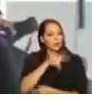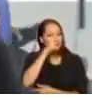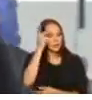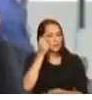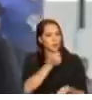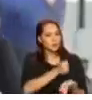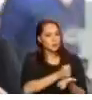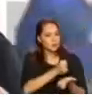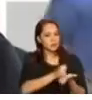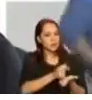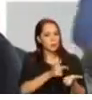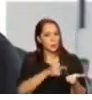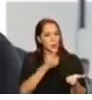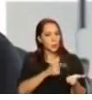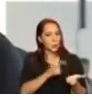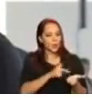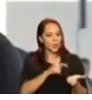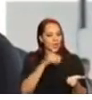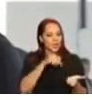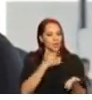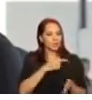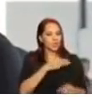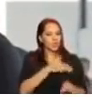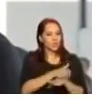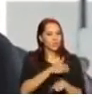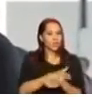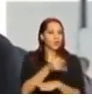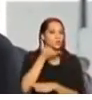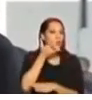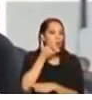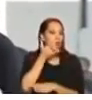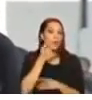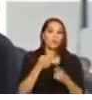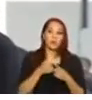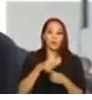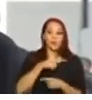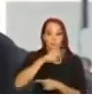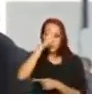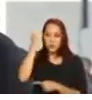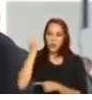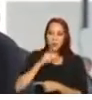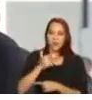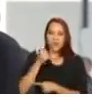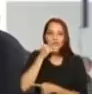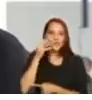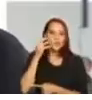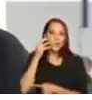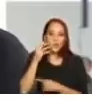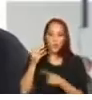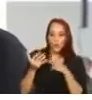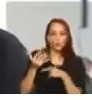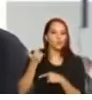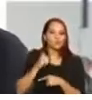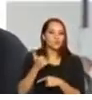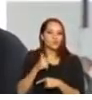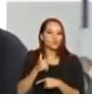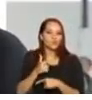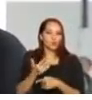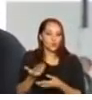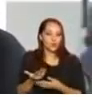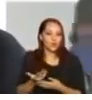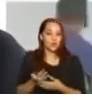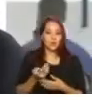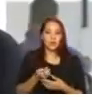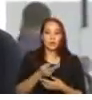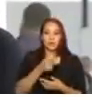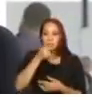informais que não têm acesso a smartphone, porque haverá gente que não tem telefone celular, e não